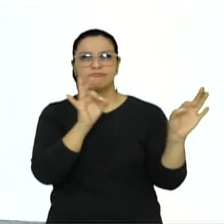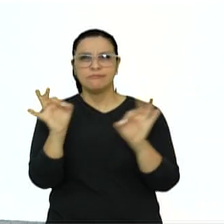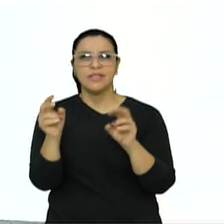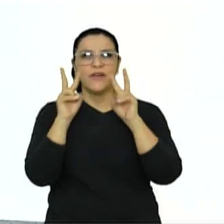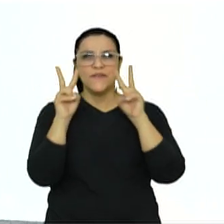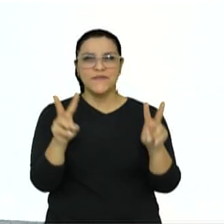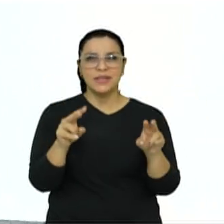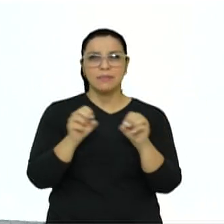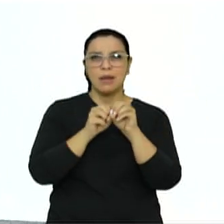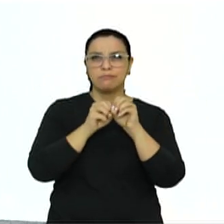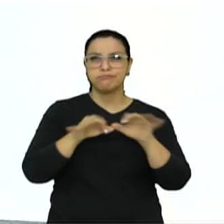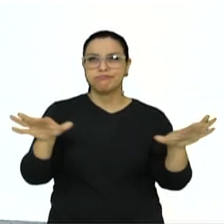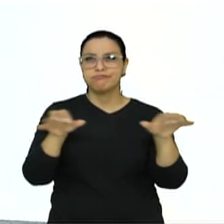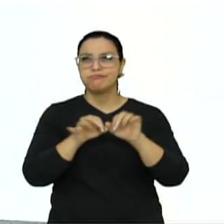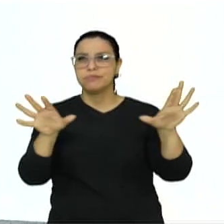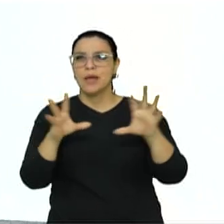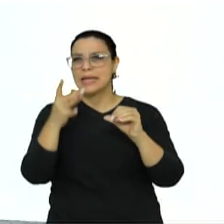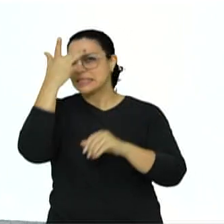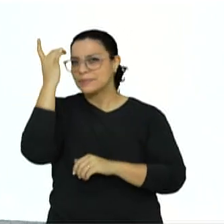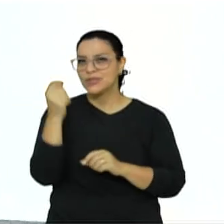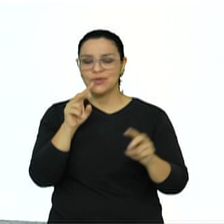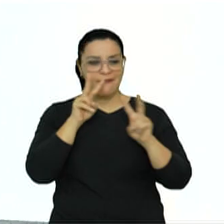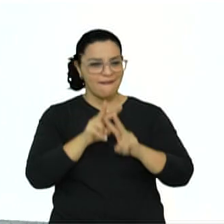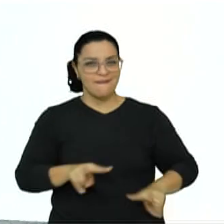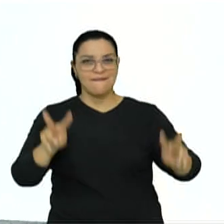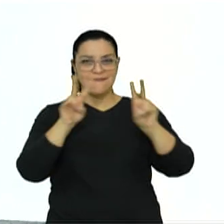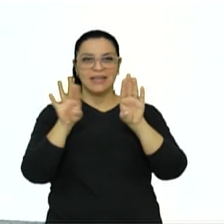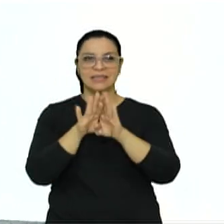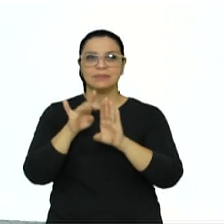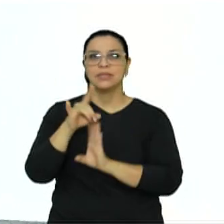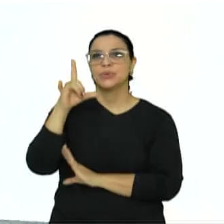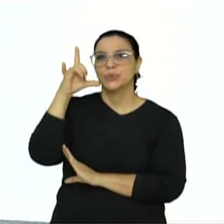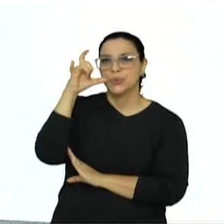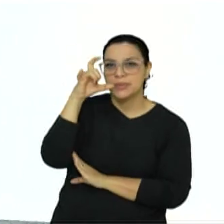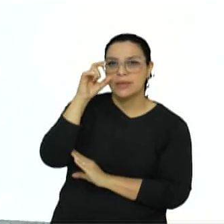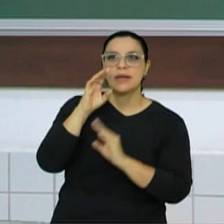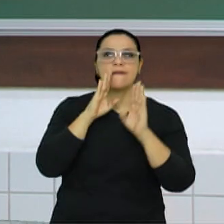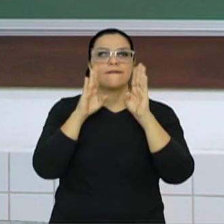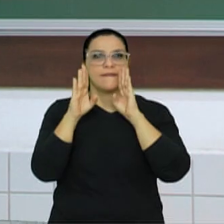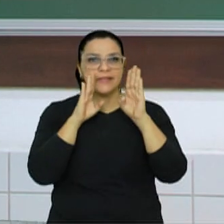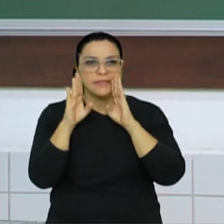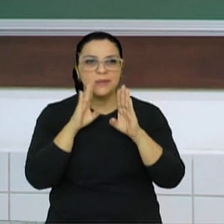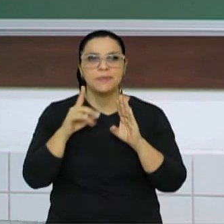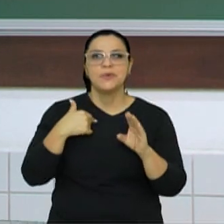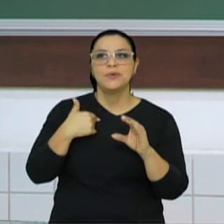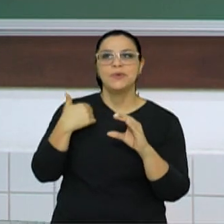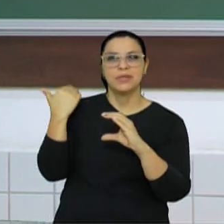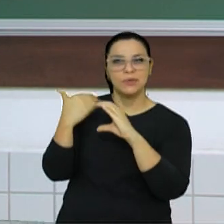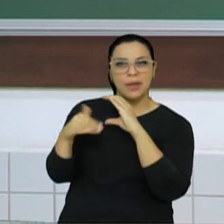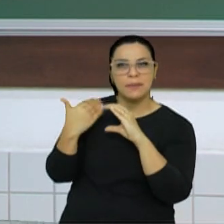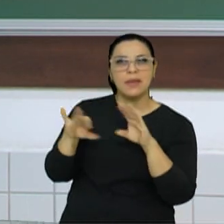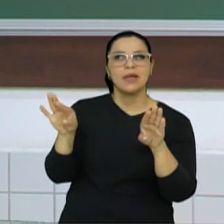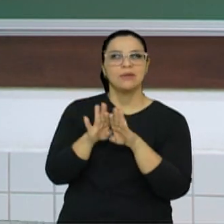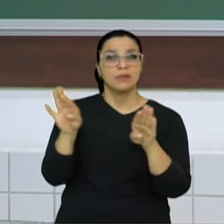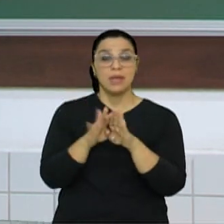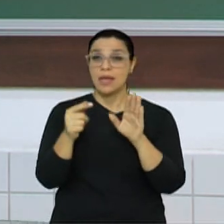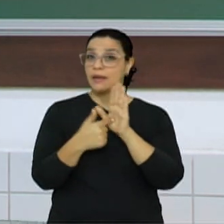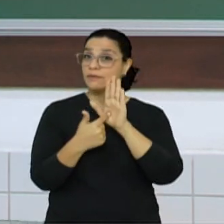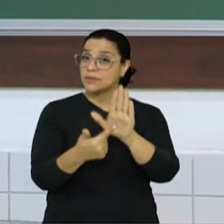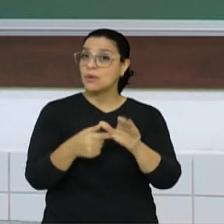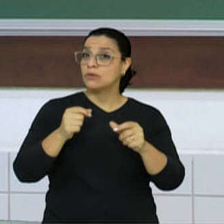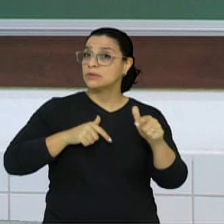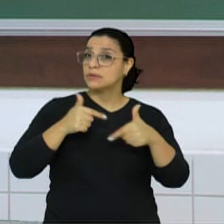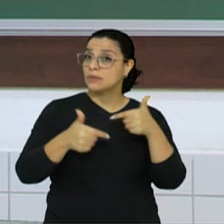aí multiplicado para várias, compartilhado para várias pessoas, que as pessoas pela hashtag localizem, identifiquem. É interessante você mostrar